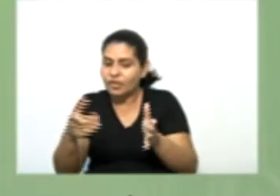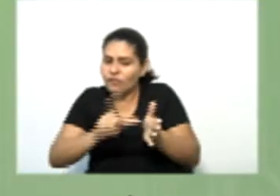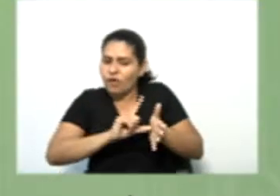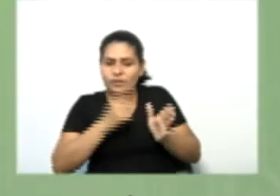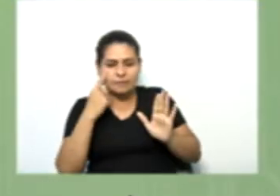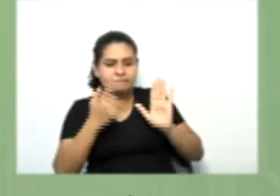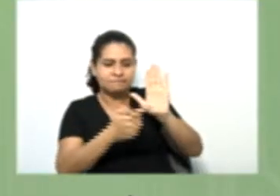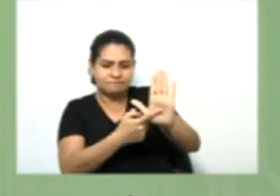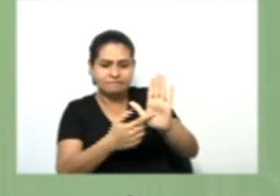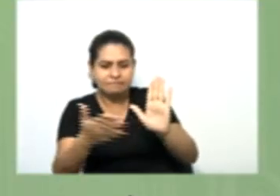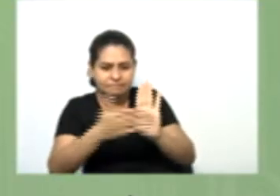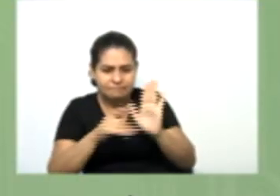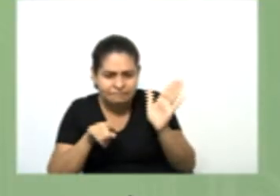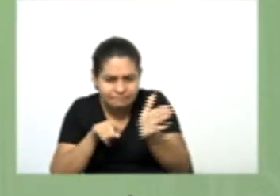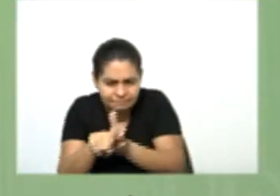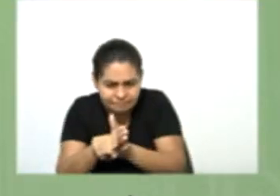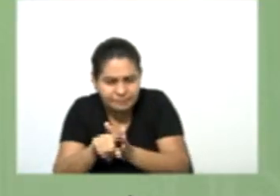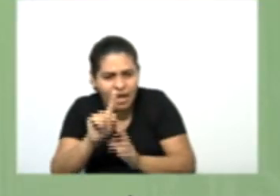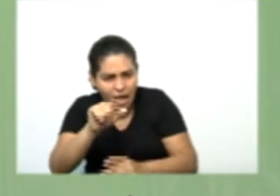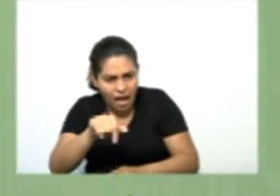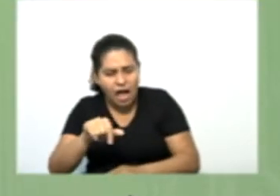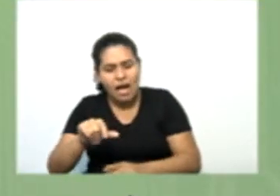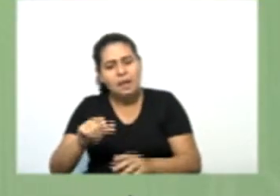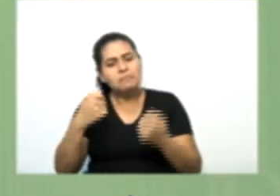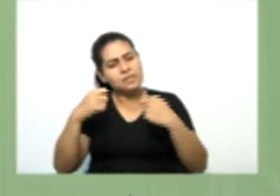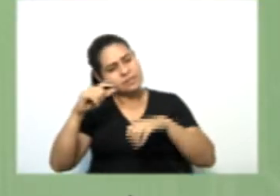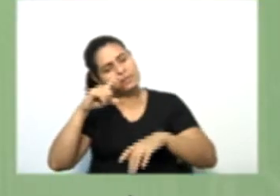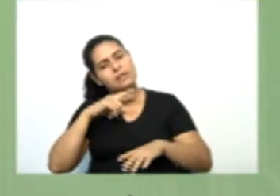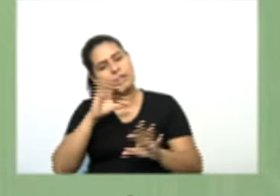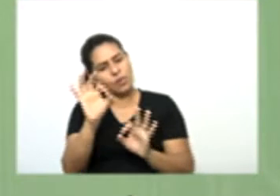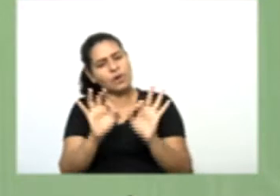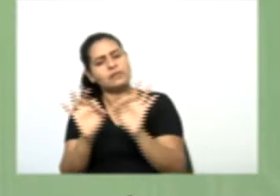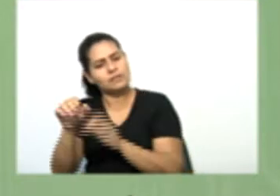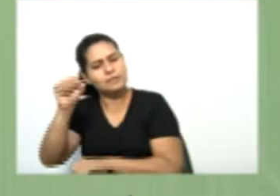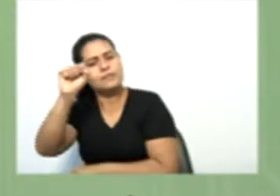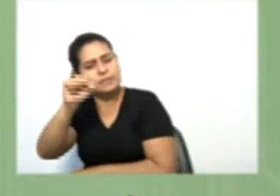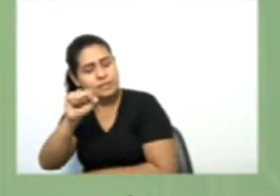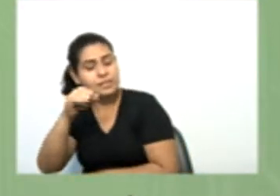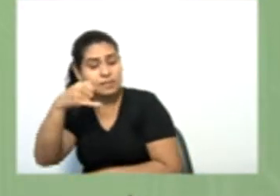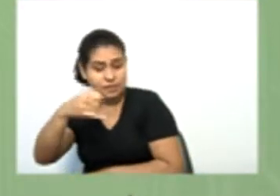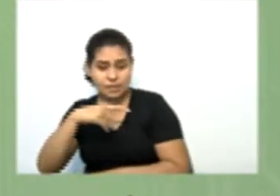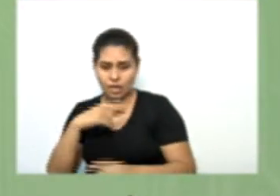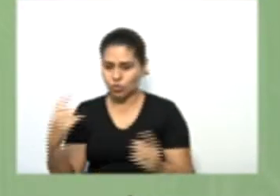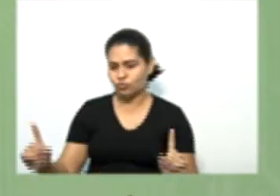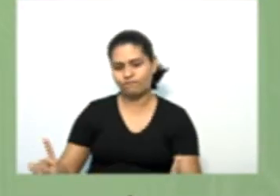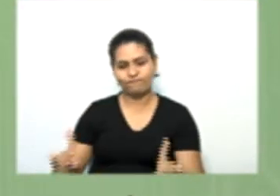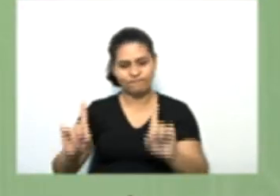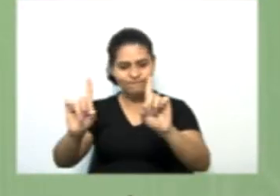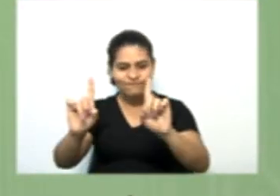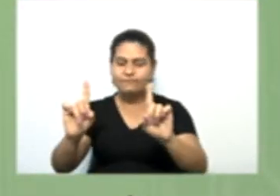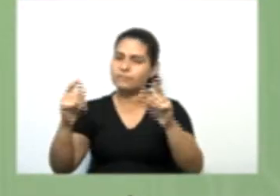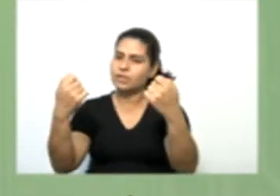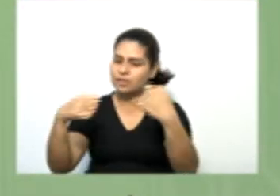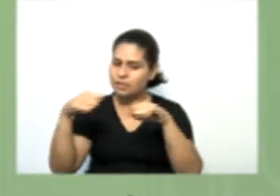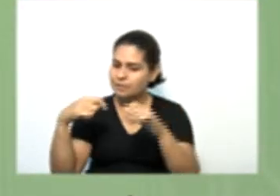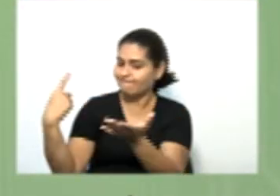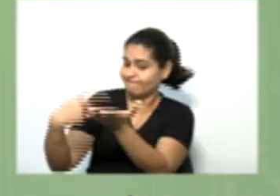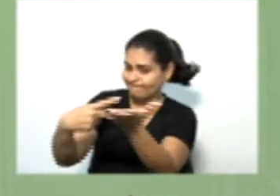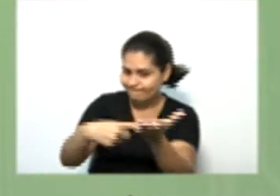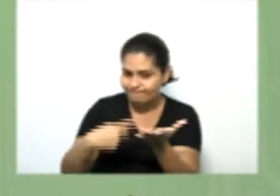slide. Sim, é um conflito que deve ser bem administrado. Quando há interesses de ambas as partes, existe